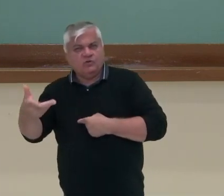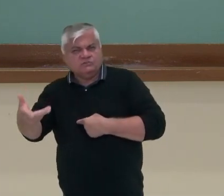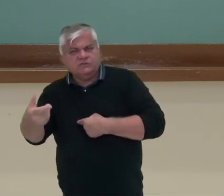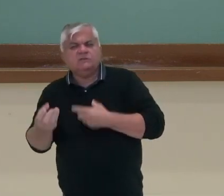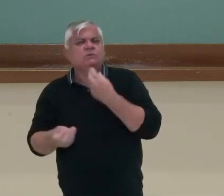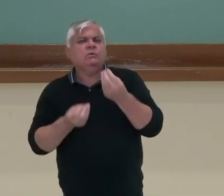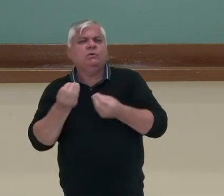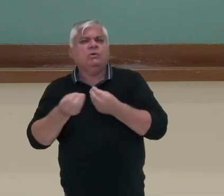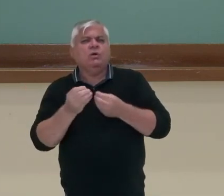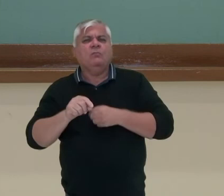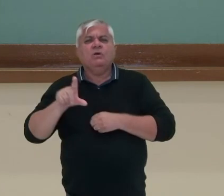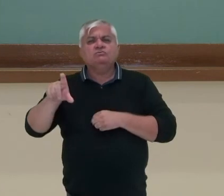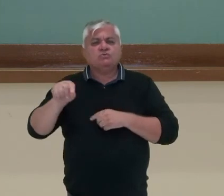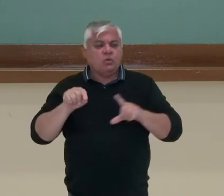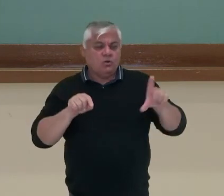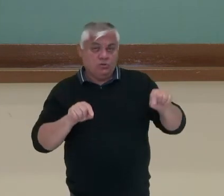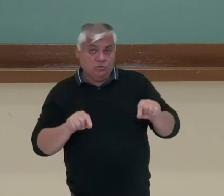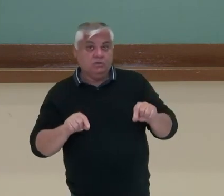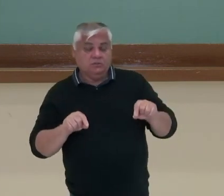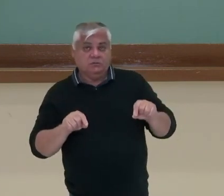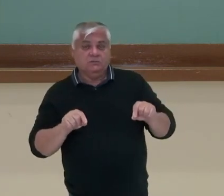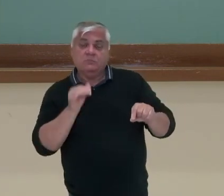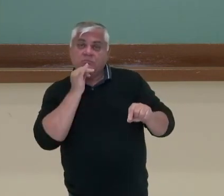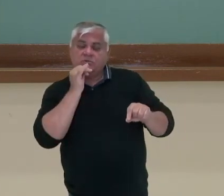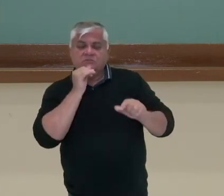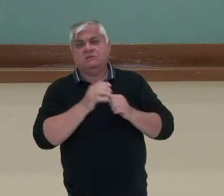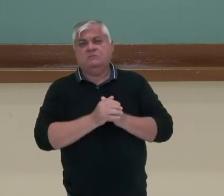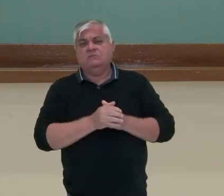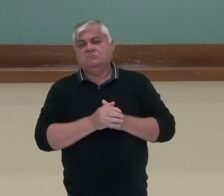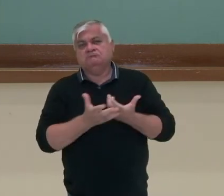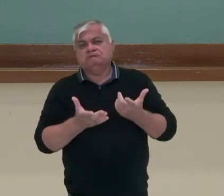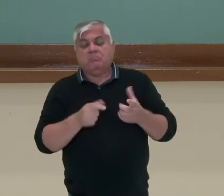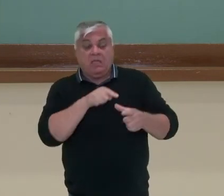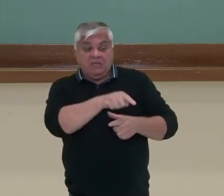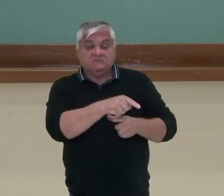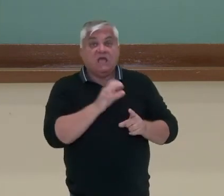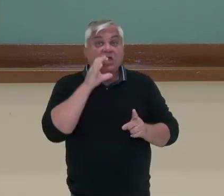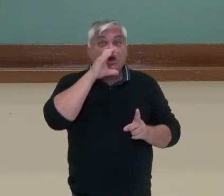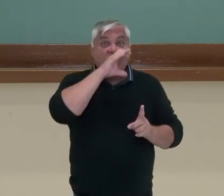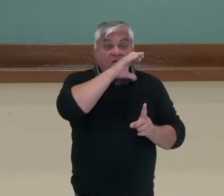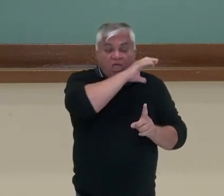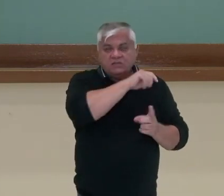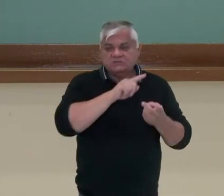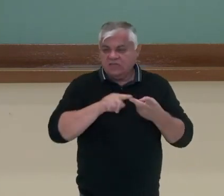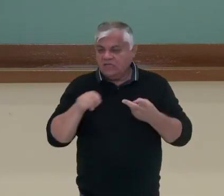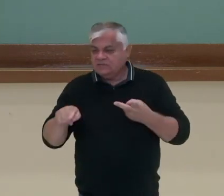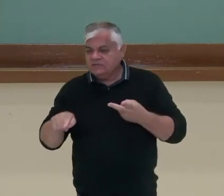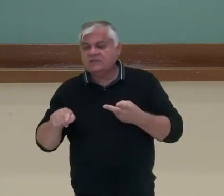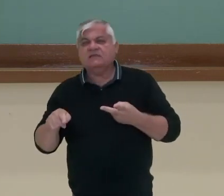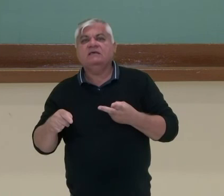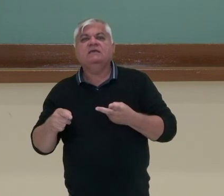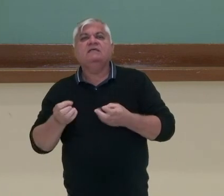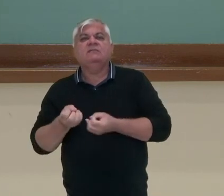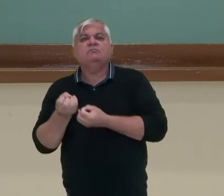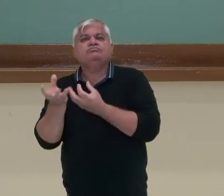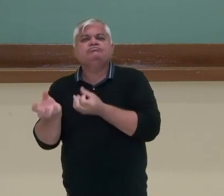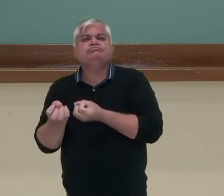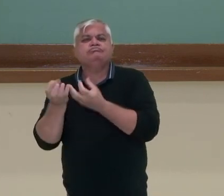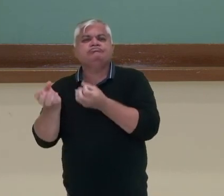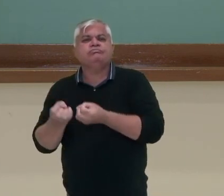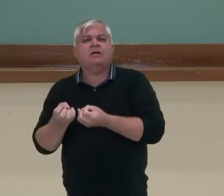que você escolha reações da sua rotina diária, né, uma que absorve calor e outra que libera, e aí que você consiga